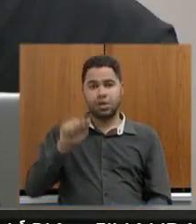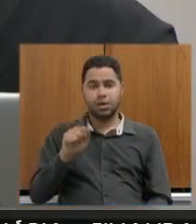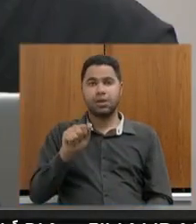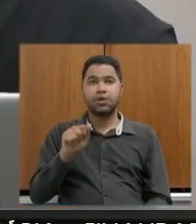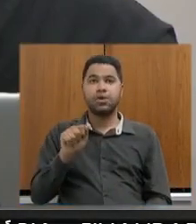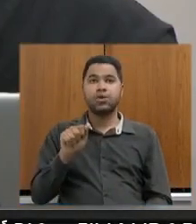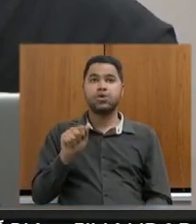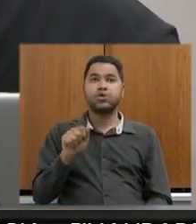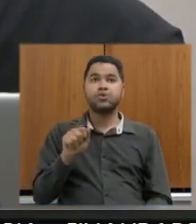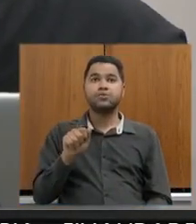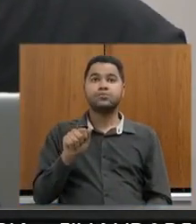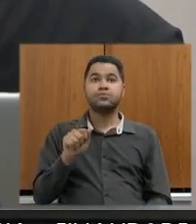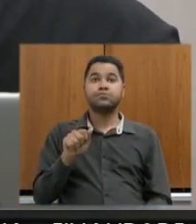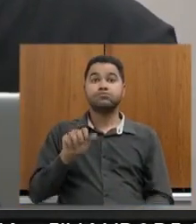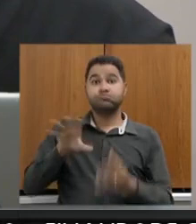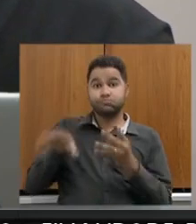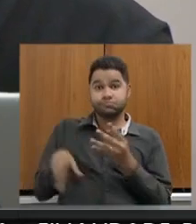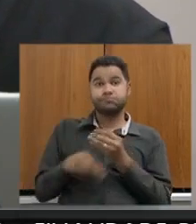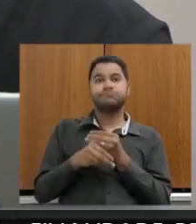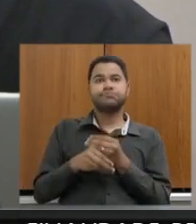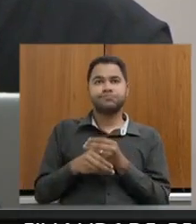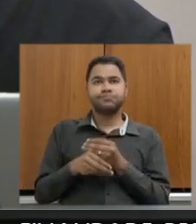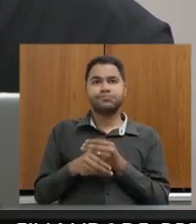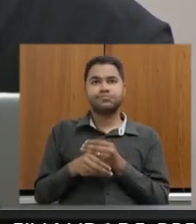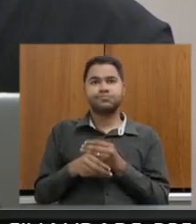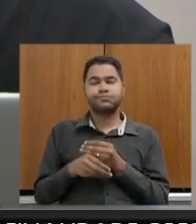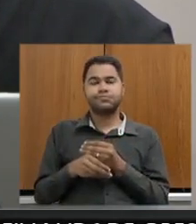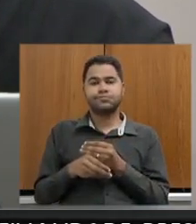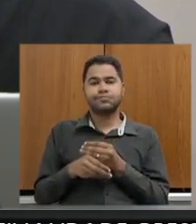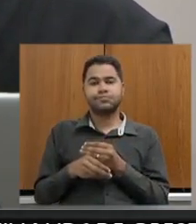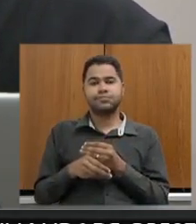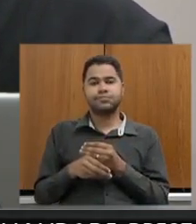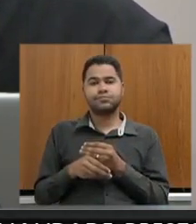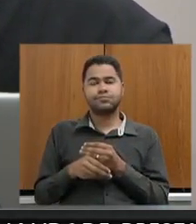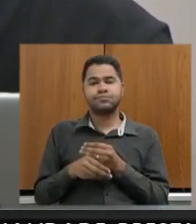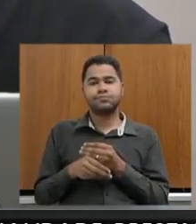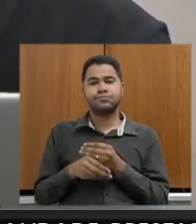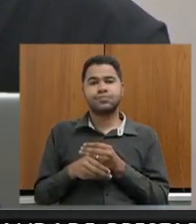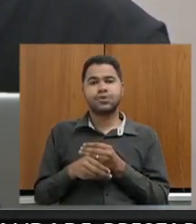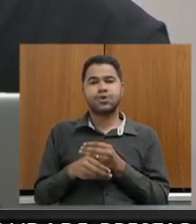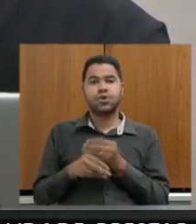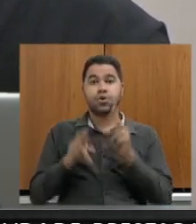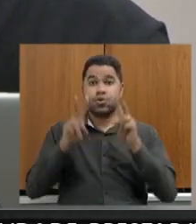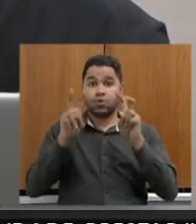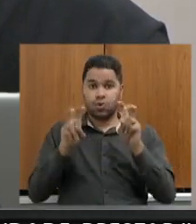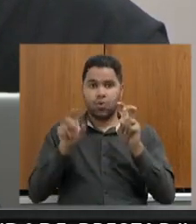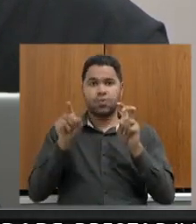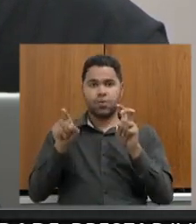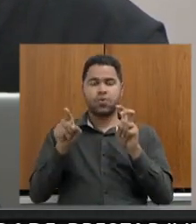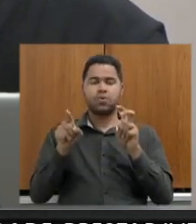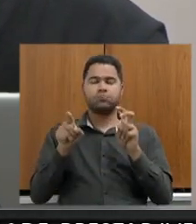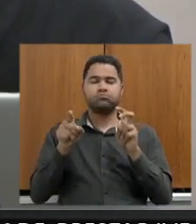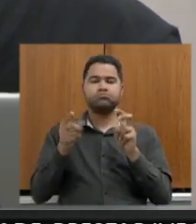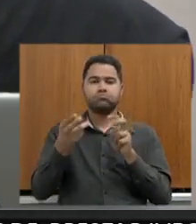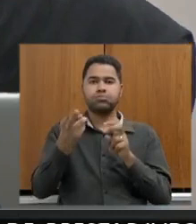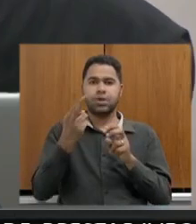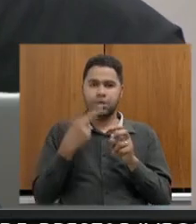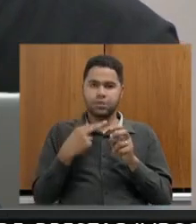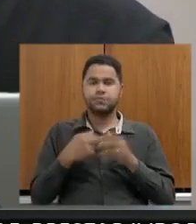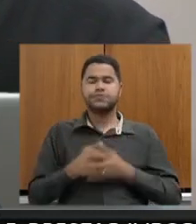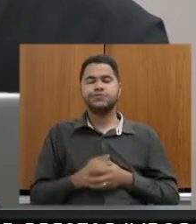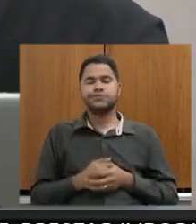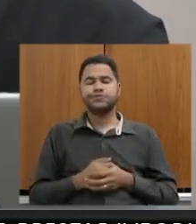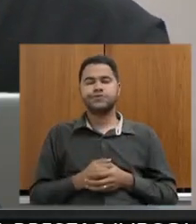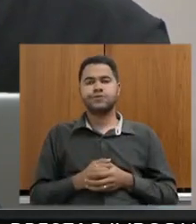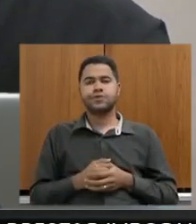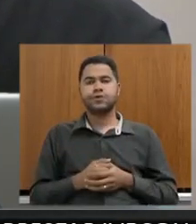apenas para agregar a um dos Tópicos dela tudo Joaquim parques eu não responda